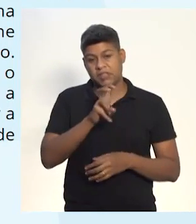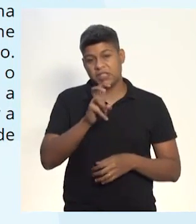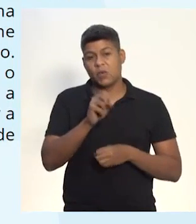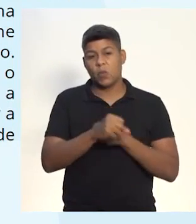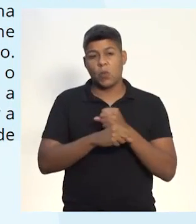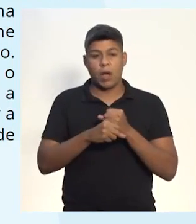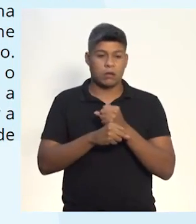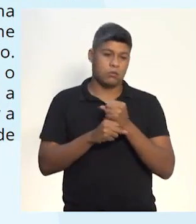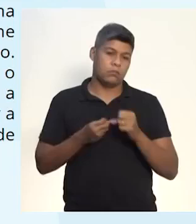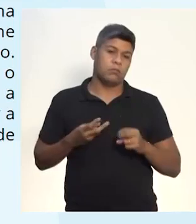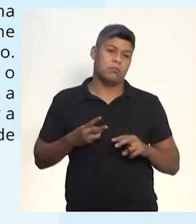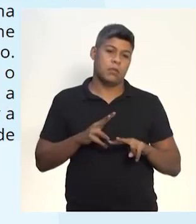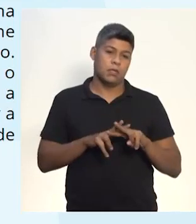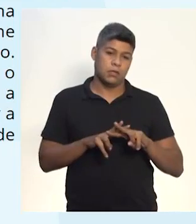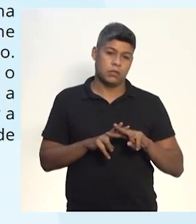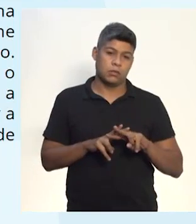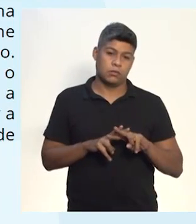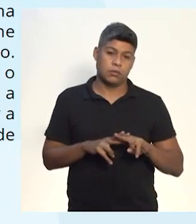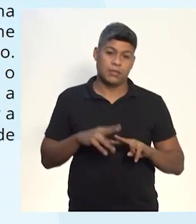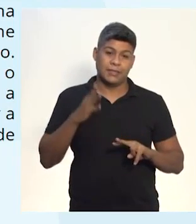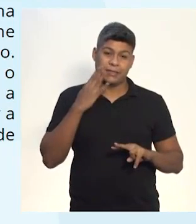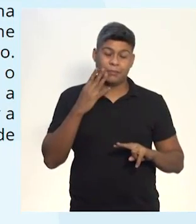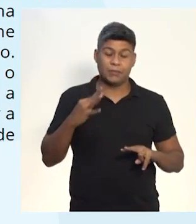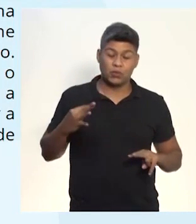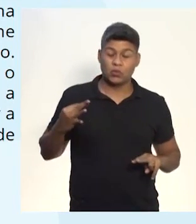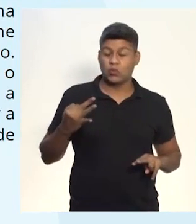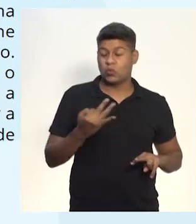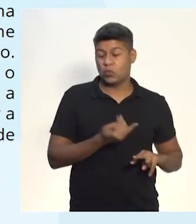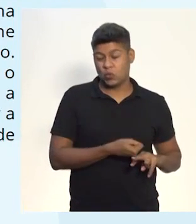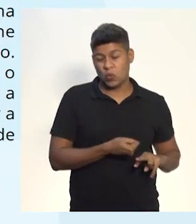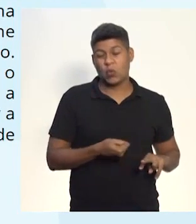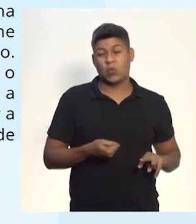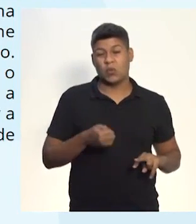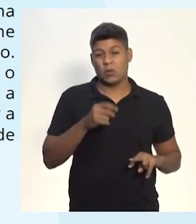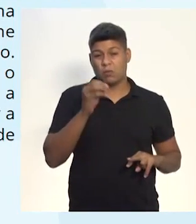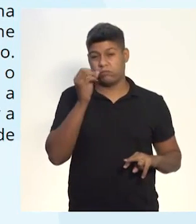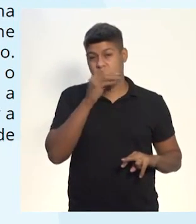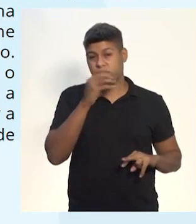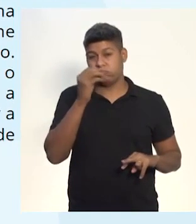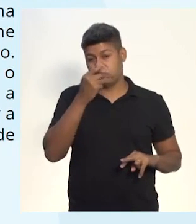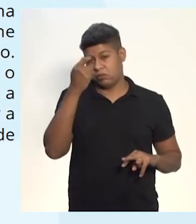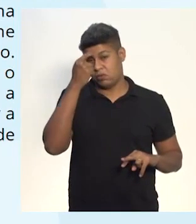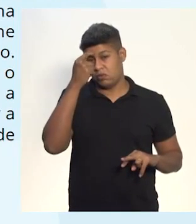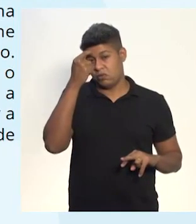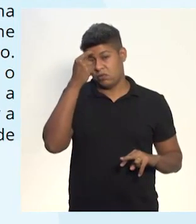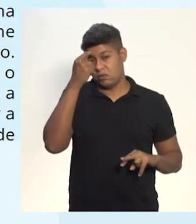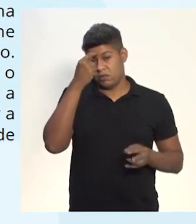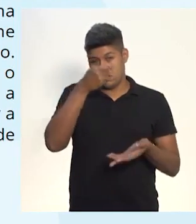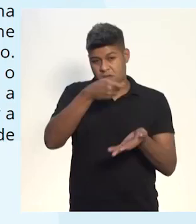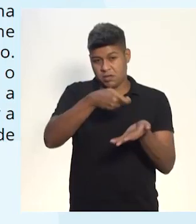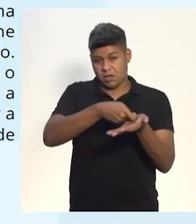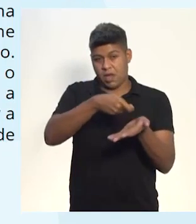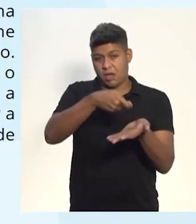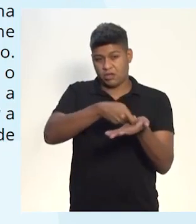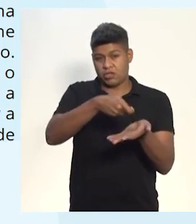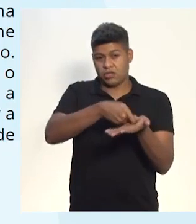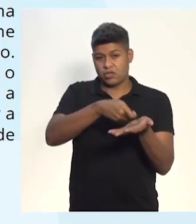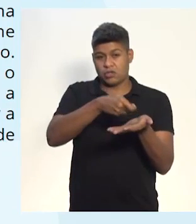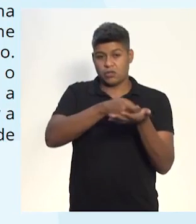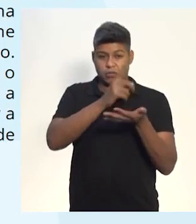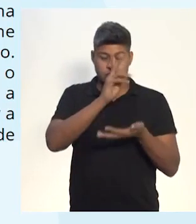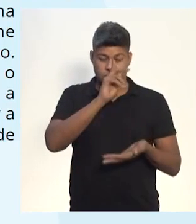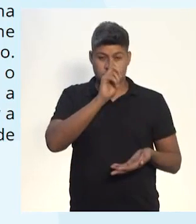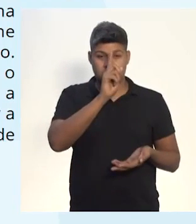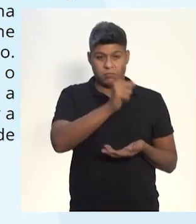de prisão. Mesmo em toda a sua ignorância, tinha consciência de que o castigo que lhe fora